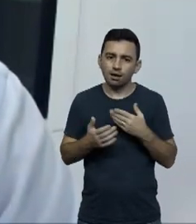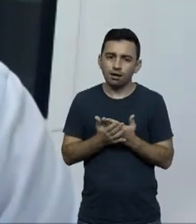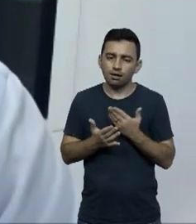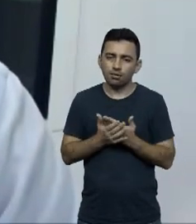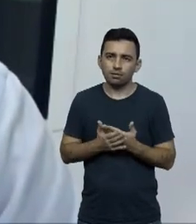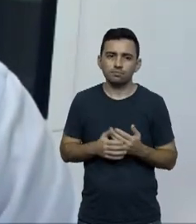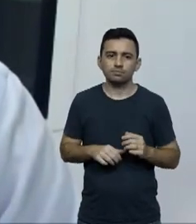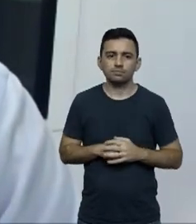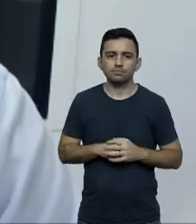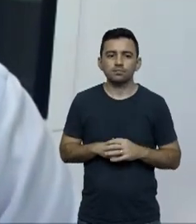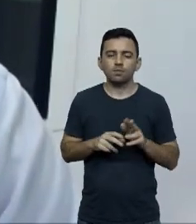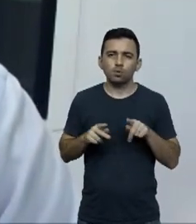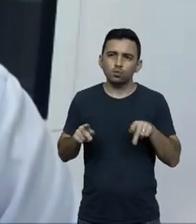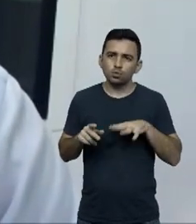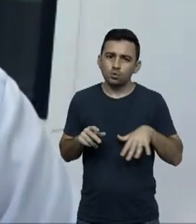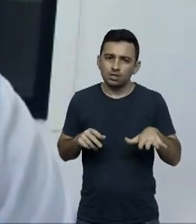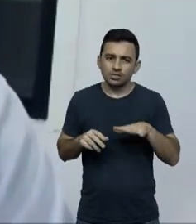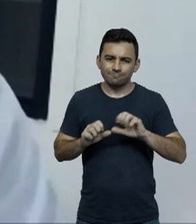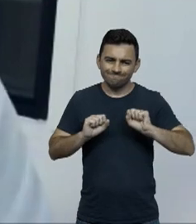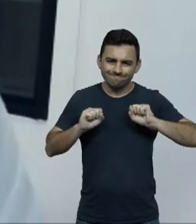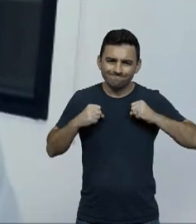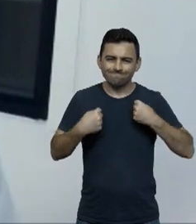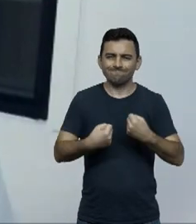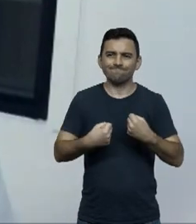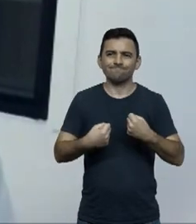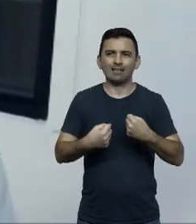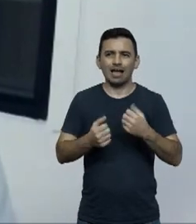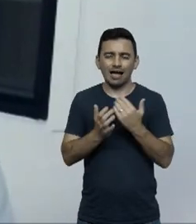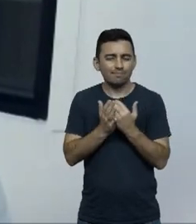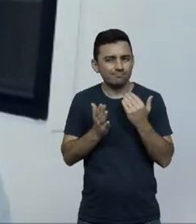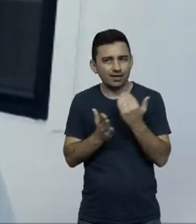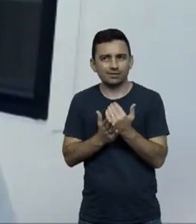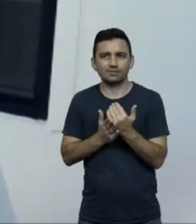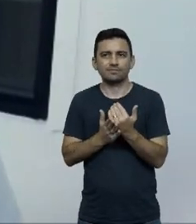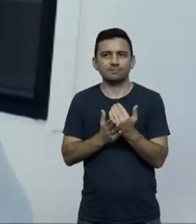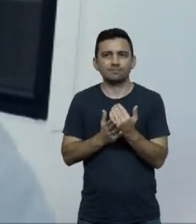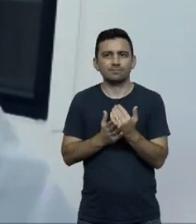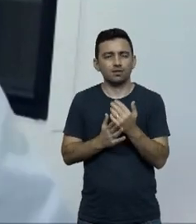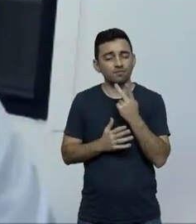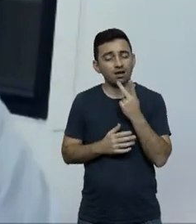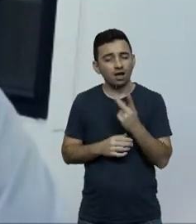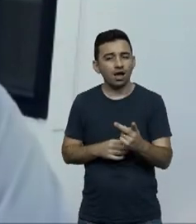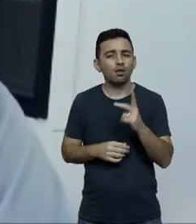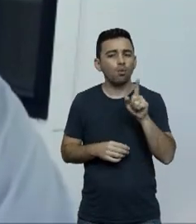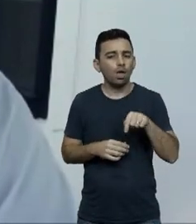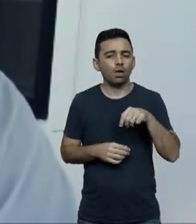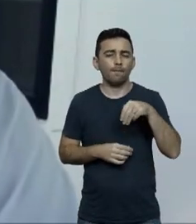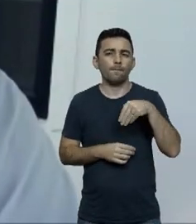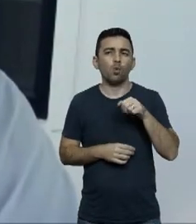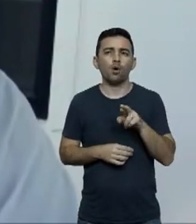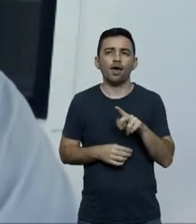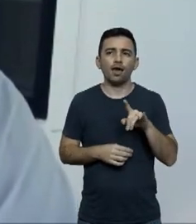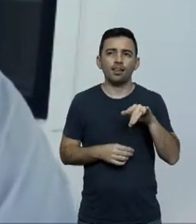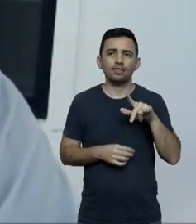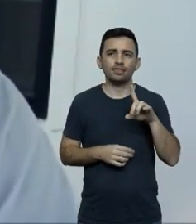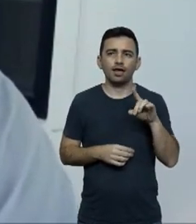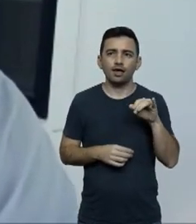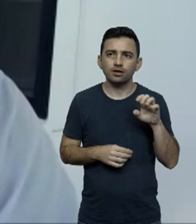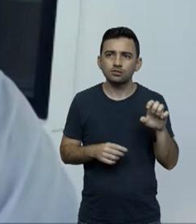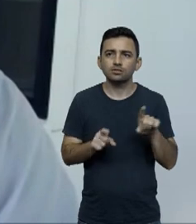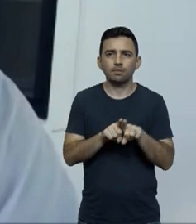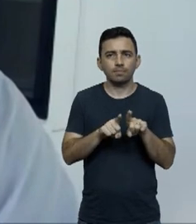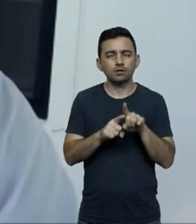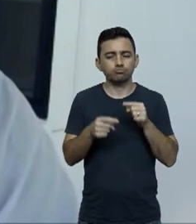promotoria assim a gente está se depositando o lixo tanto repito no campo da moralidade como também irei discutir